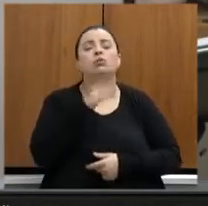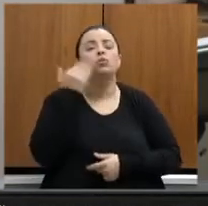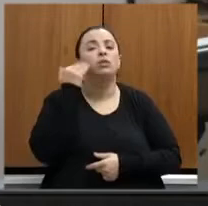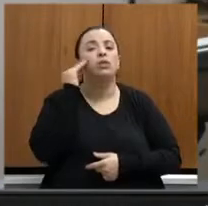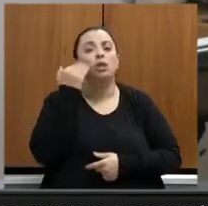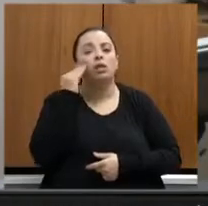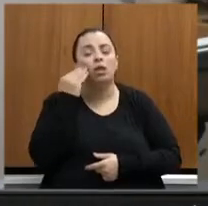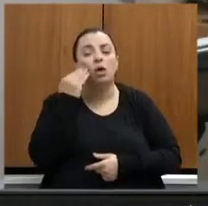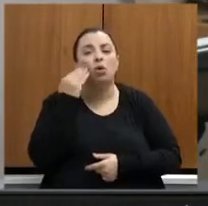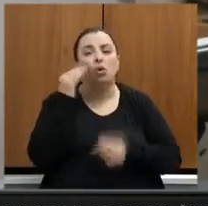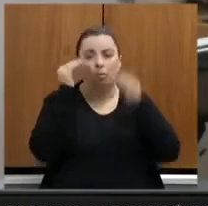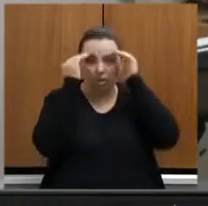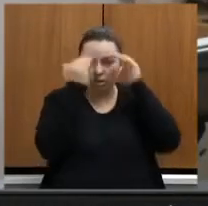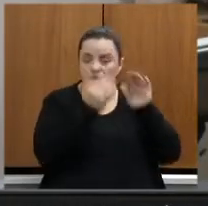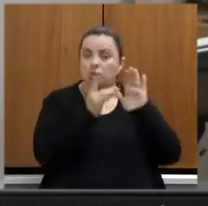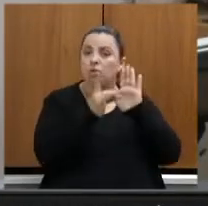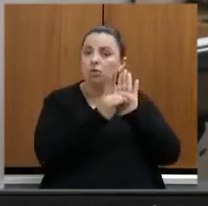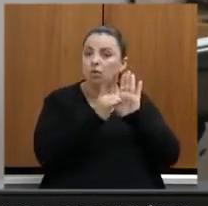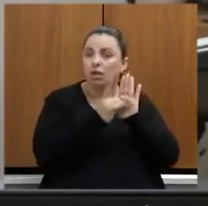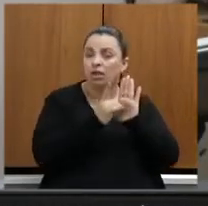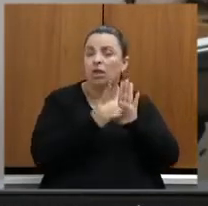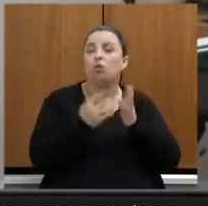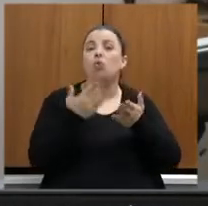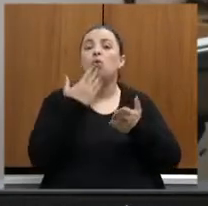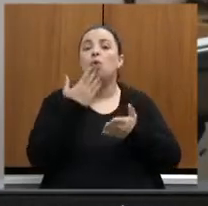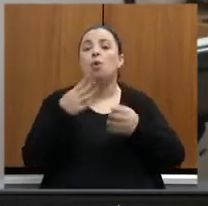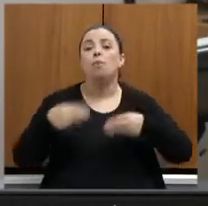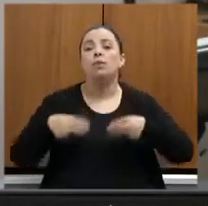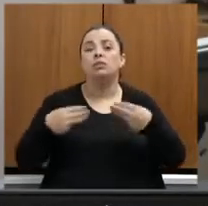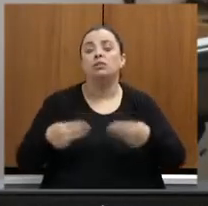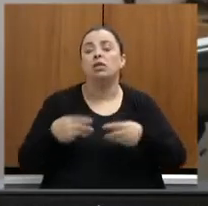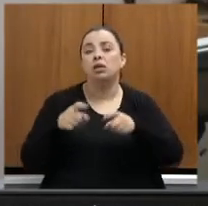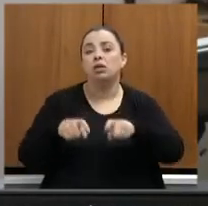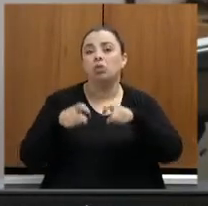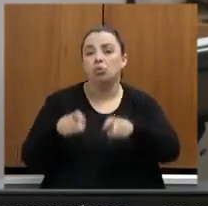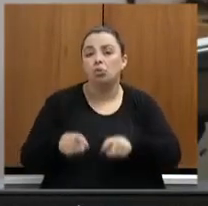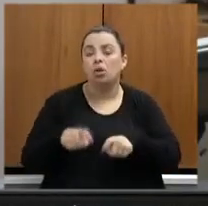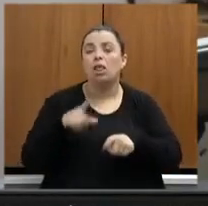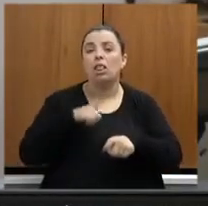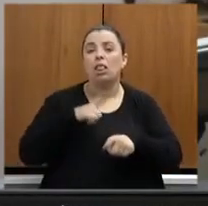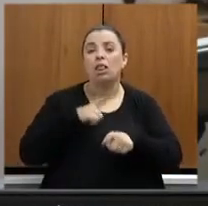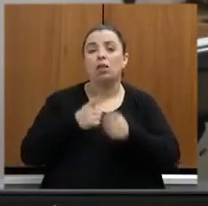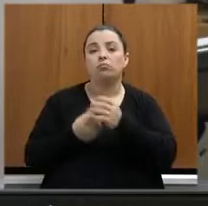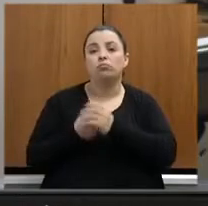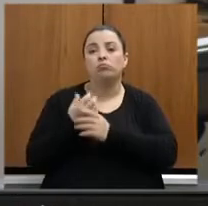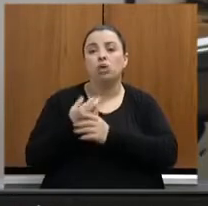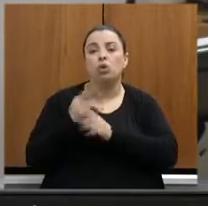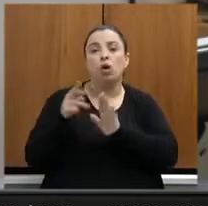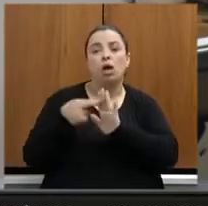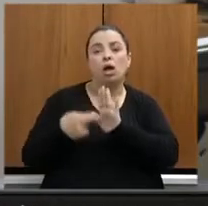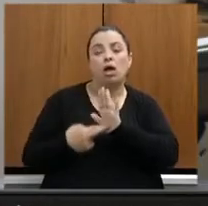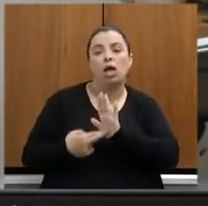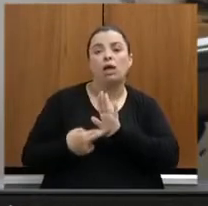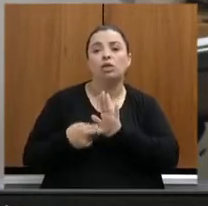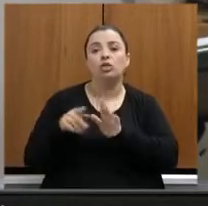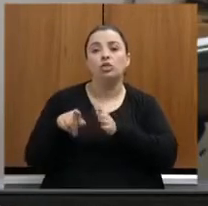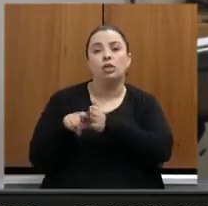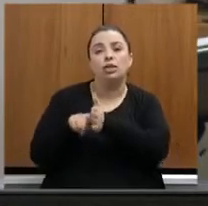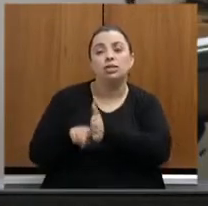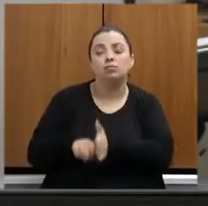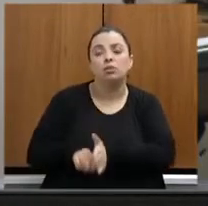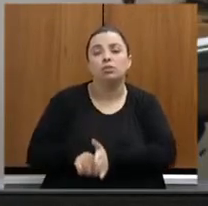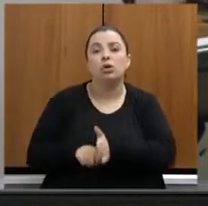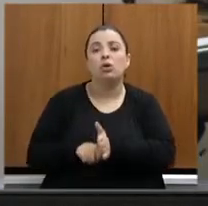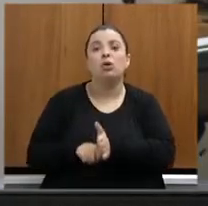Decreto 1099 o Ministério da Agricultura seja instalado a elaborar um regulamento de inspeção para os